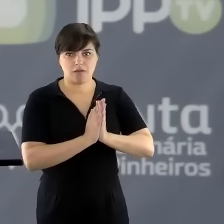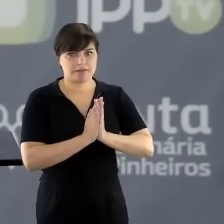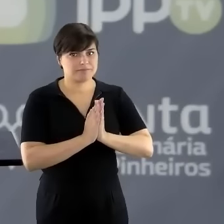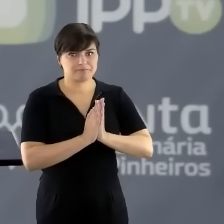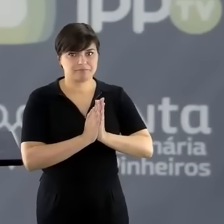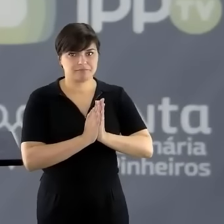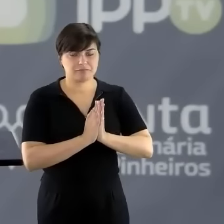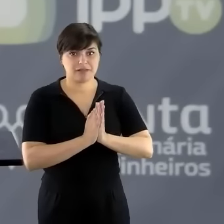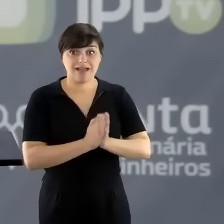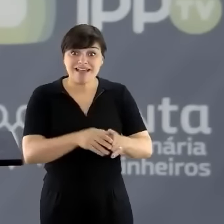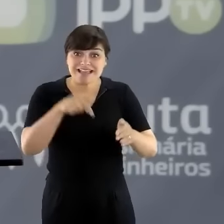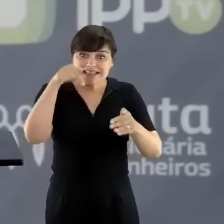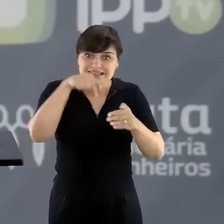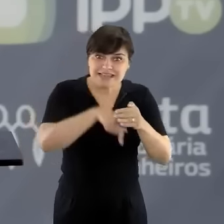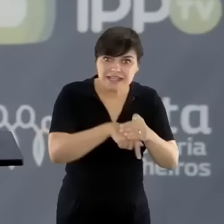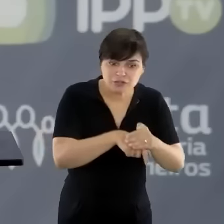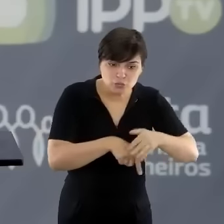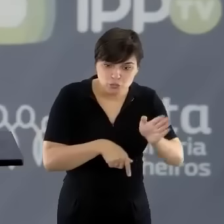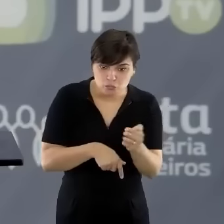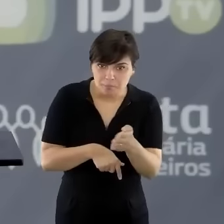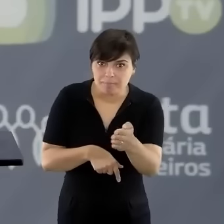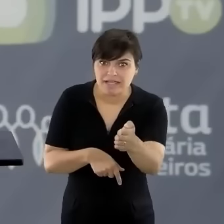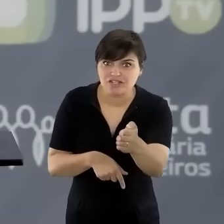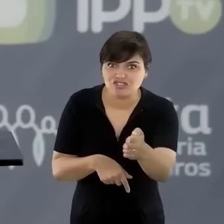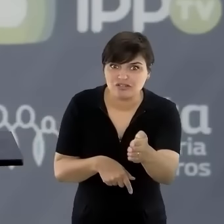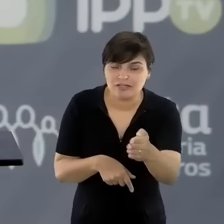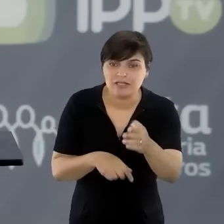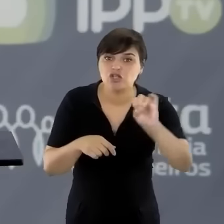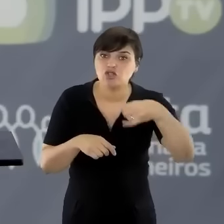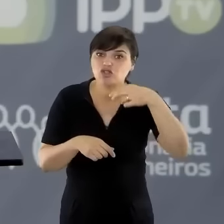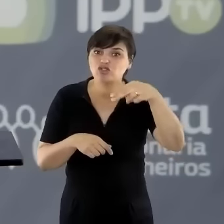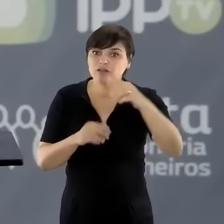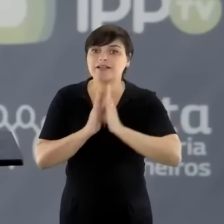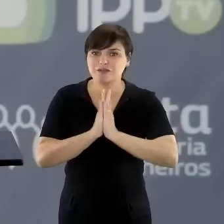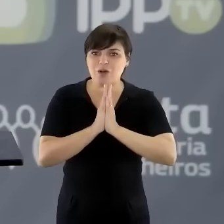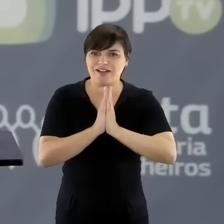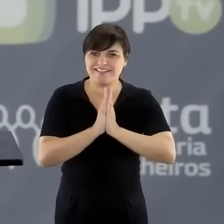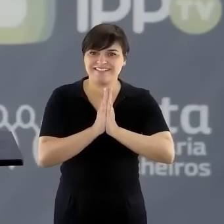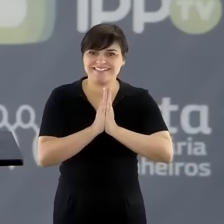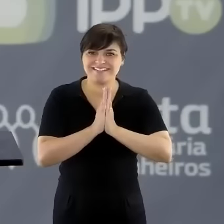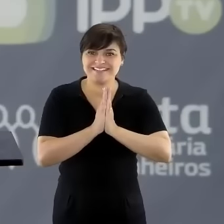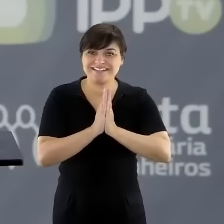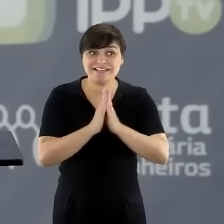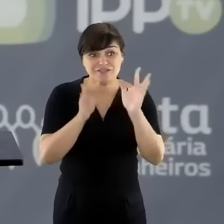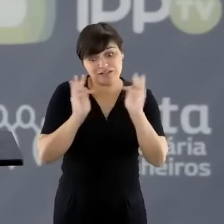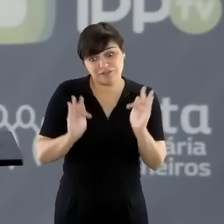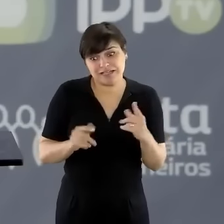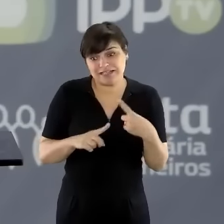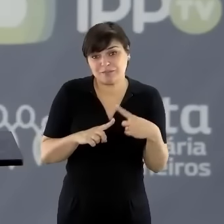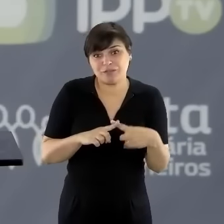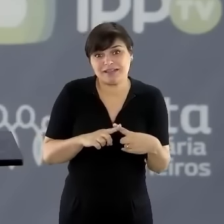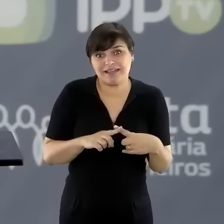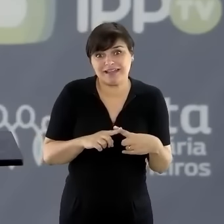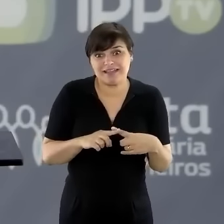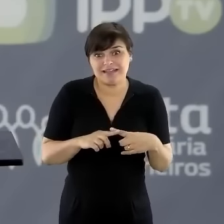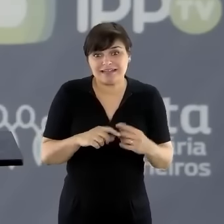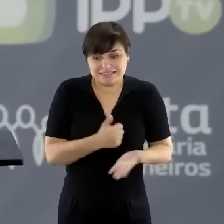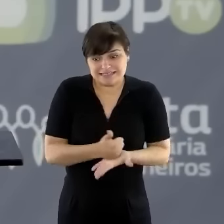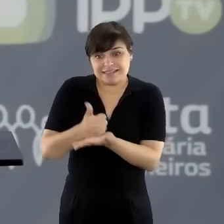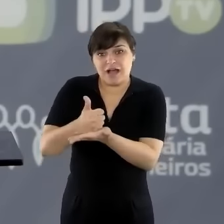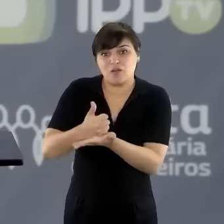peixe ele ora e até fica feliz porque Deus o livra Mas agora ele tá orando não porque